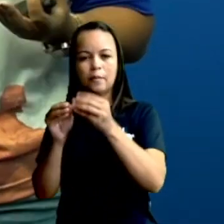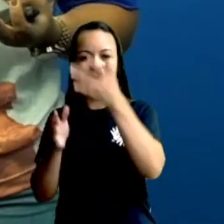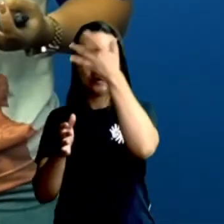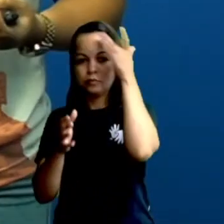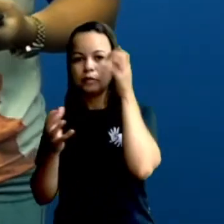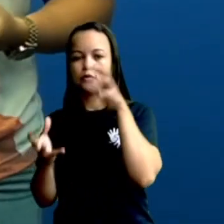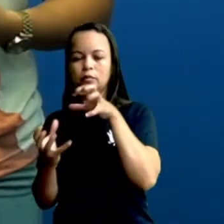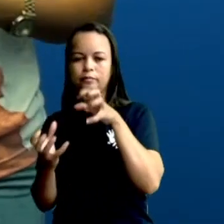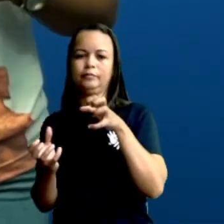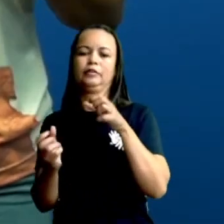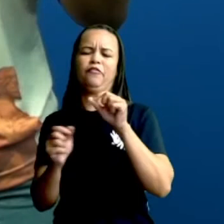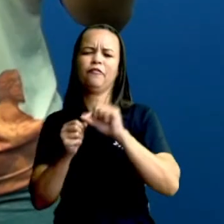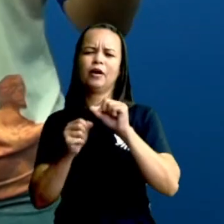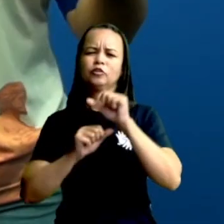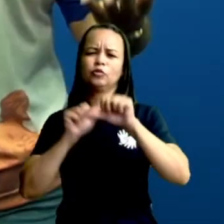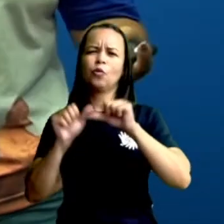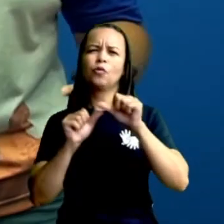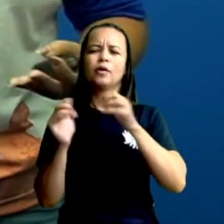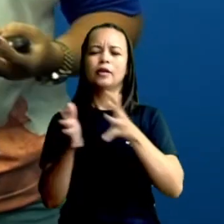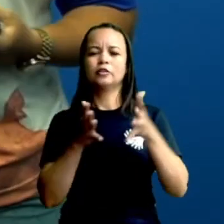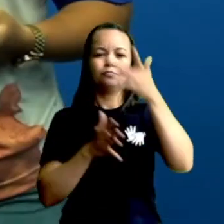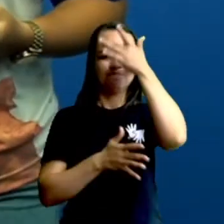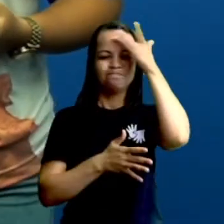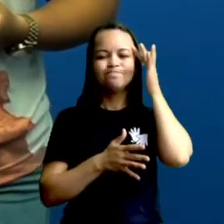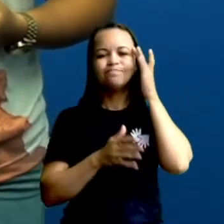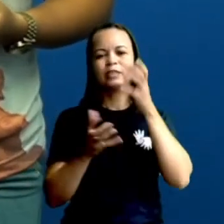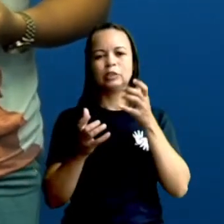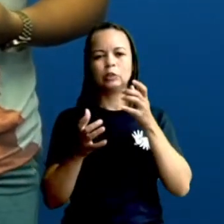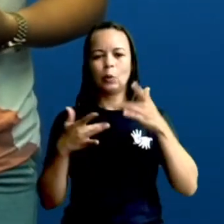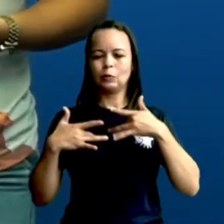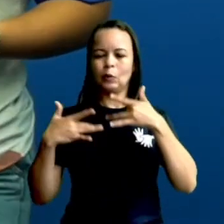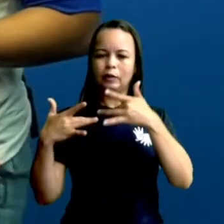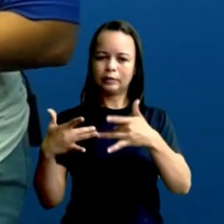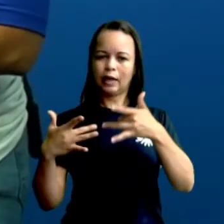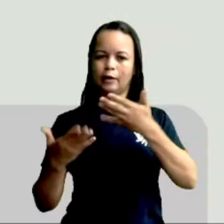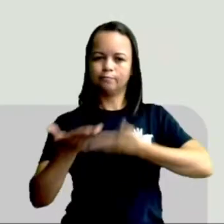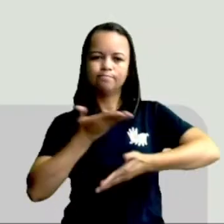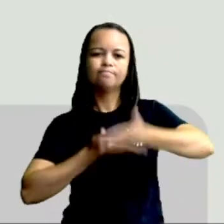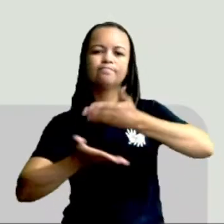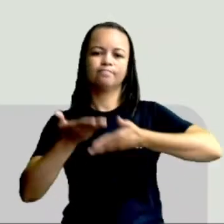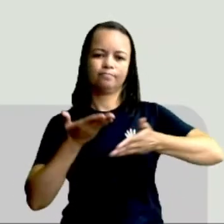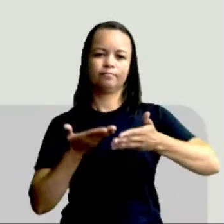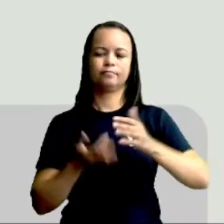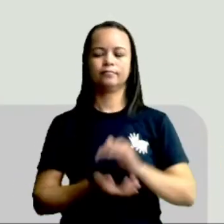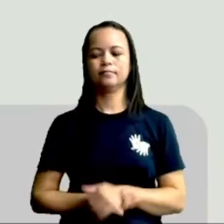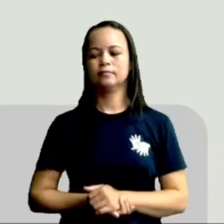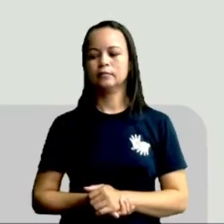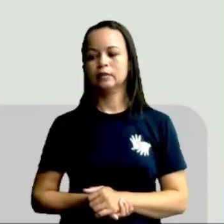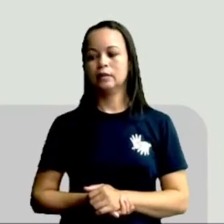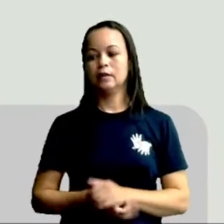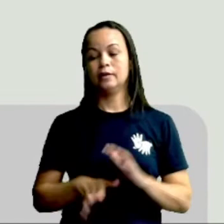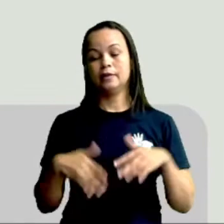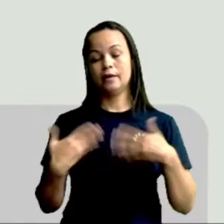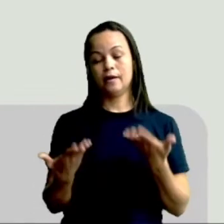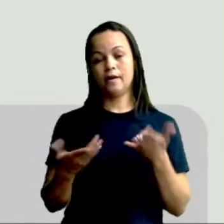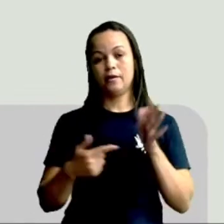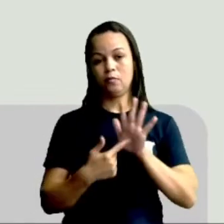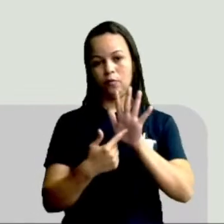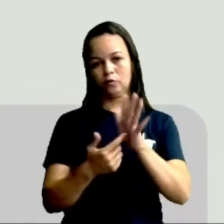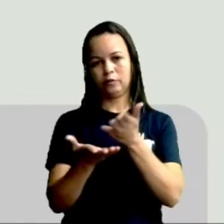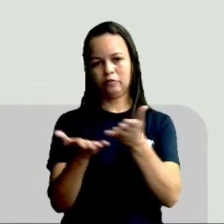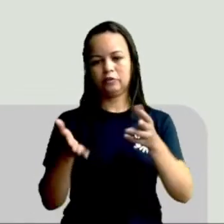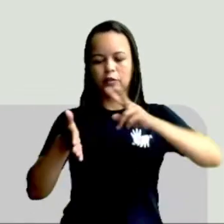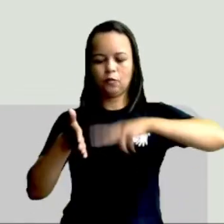pessoas mudem, as pessoas se sintam mais solidárias umas com as outras, tá bom? E aí eu trouxe para vocês uma leitura